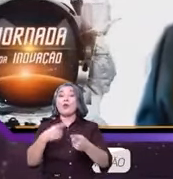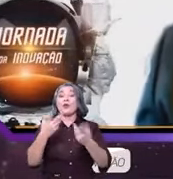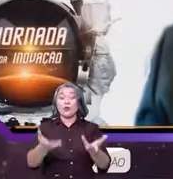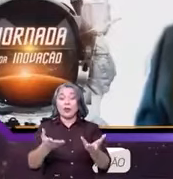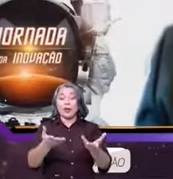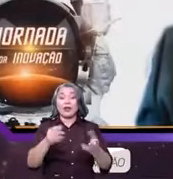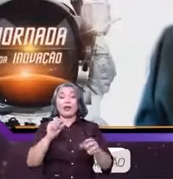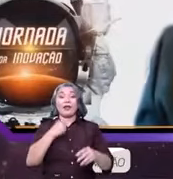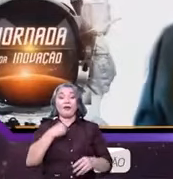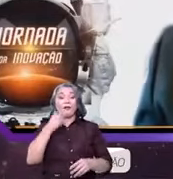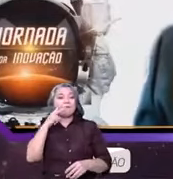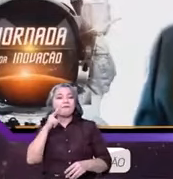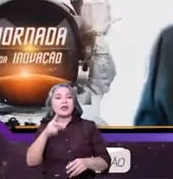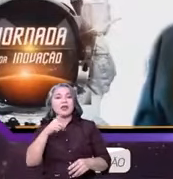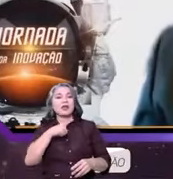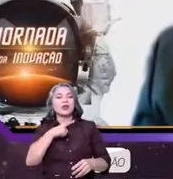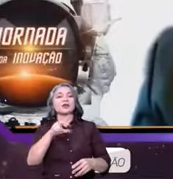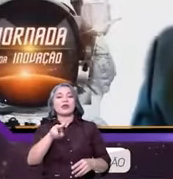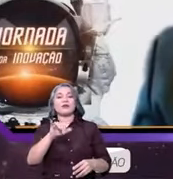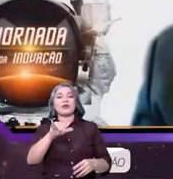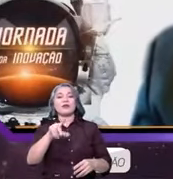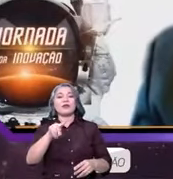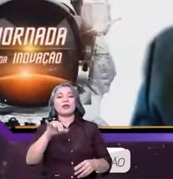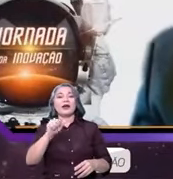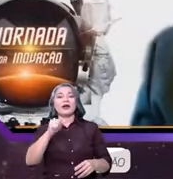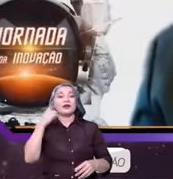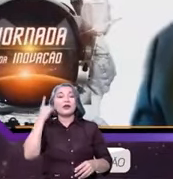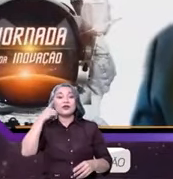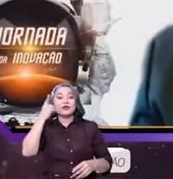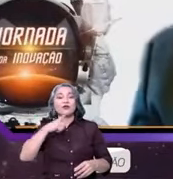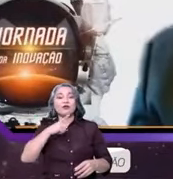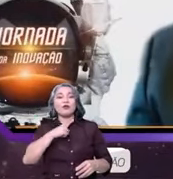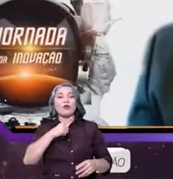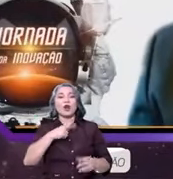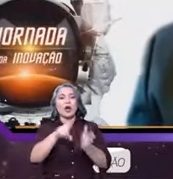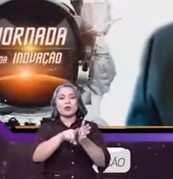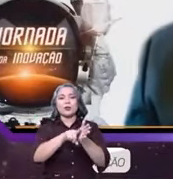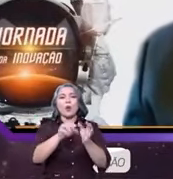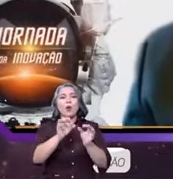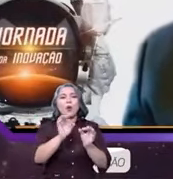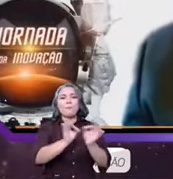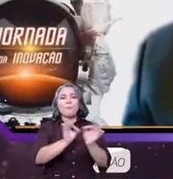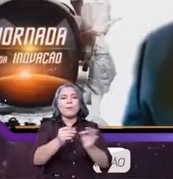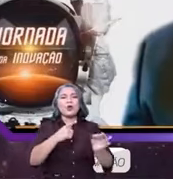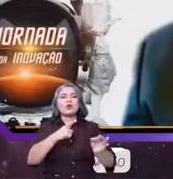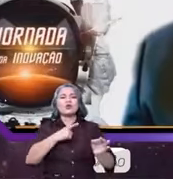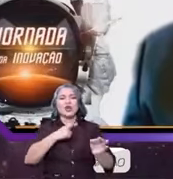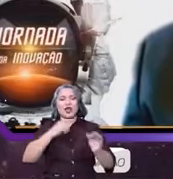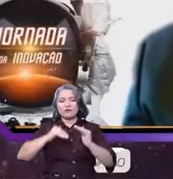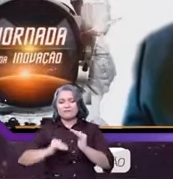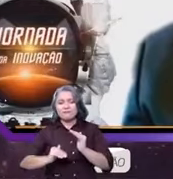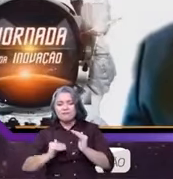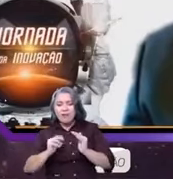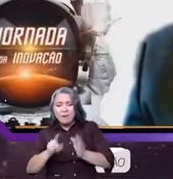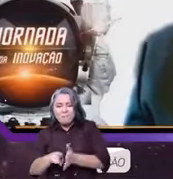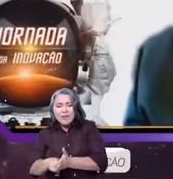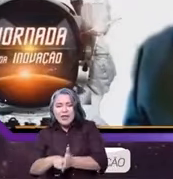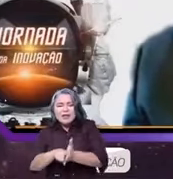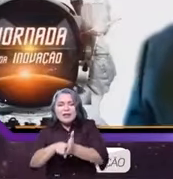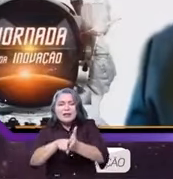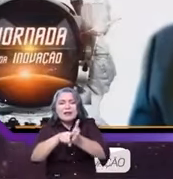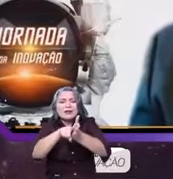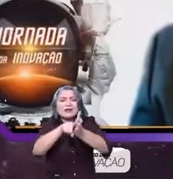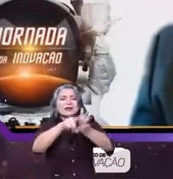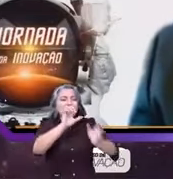Um planejamento estratégico de baixo para cima que considera a realidade judiciária, a realidade